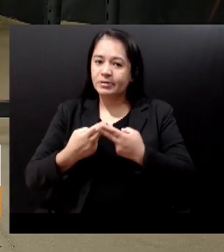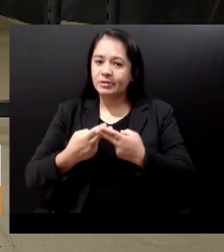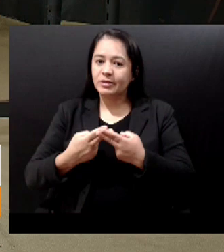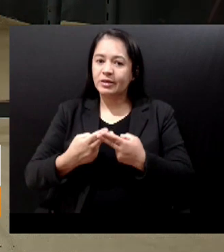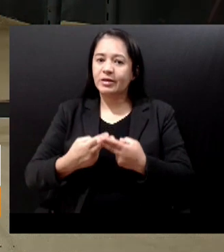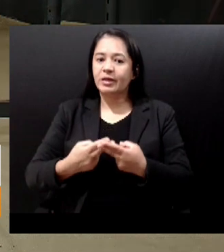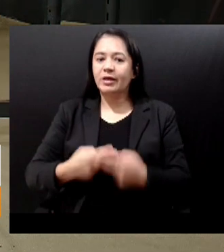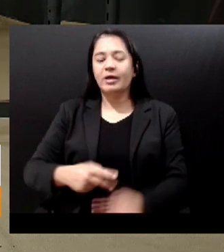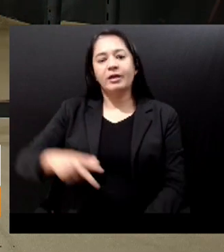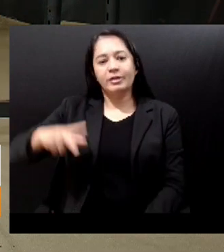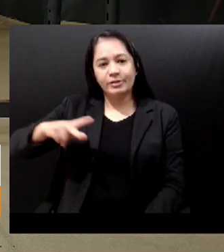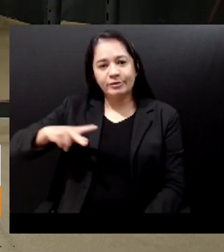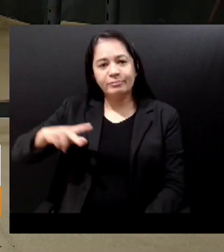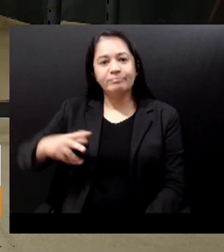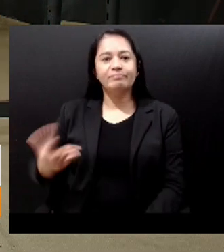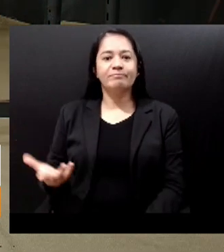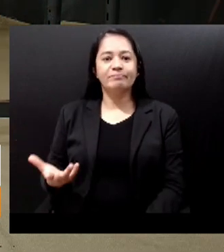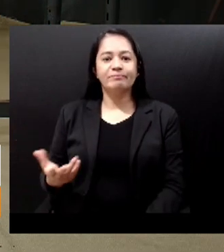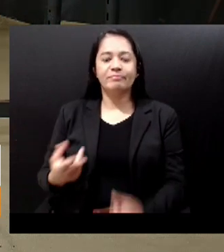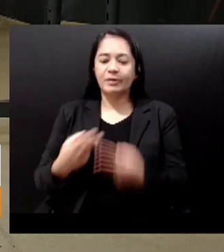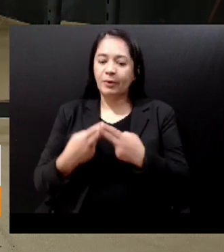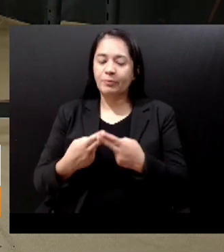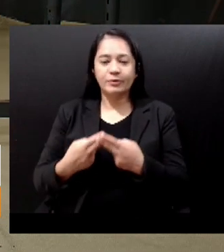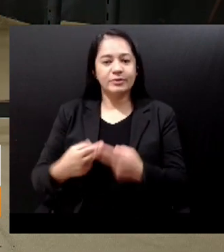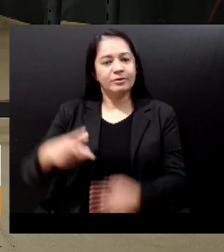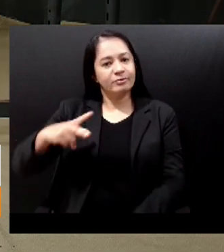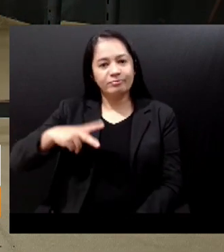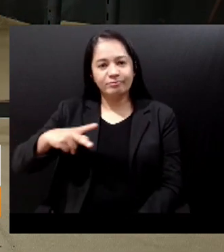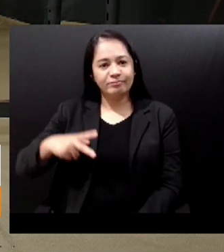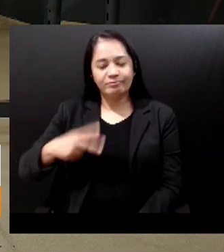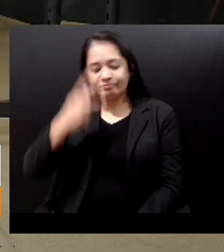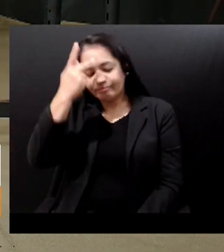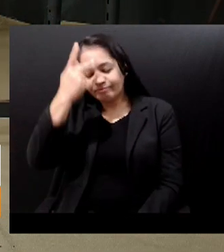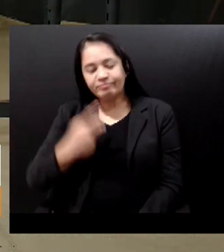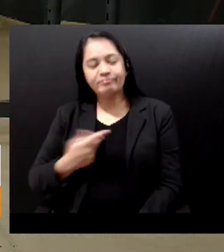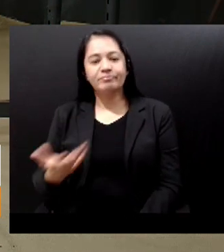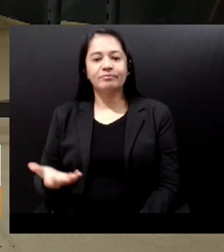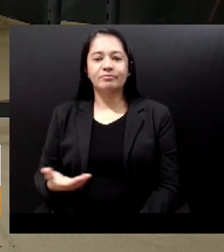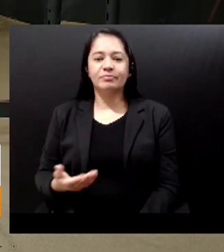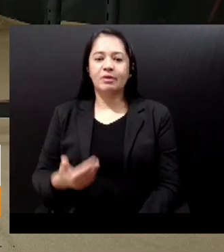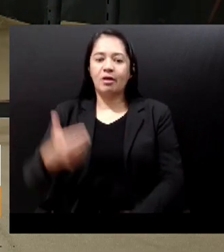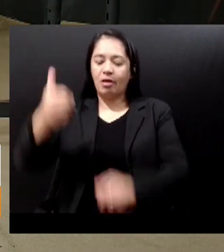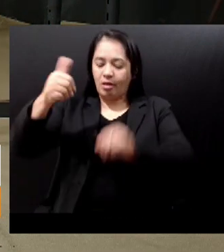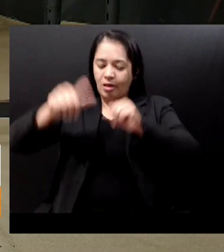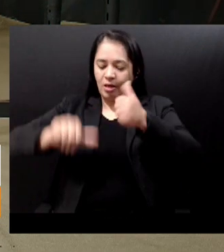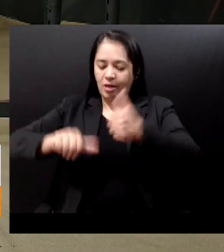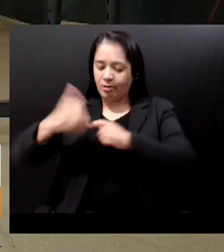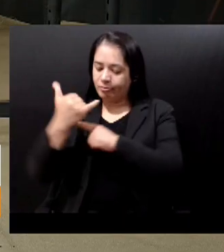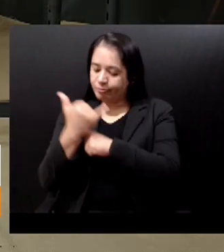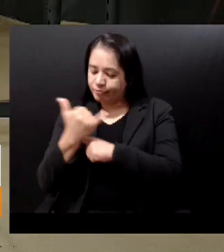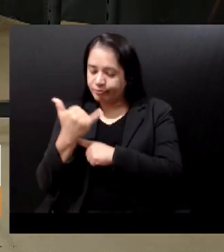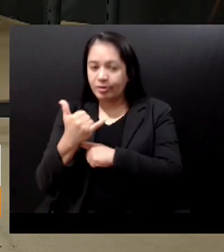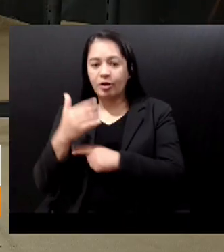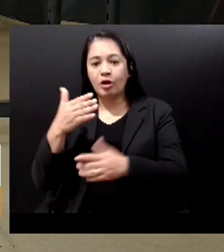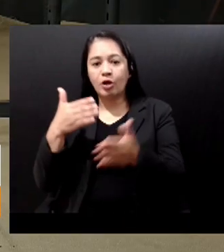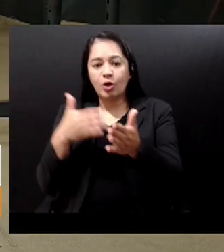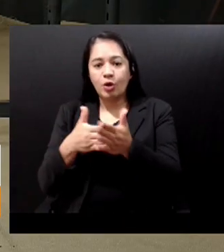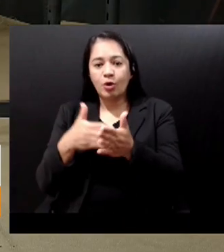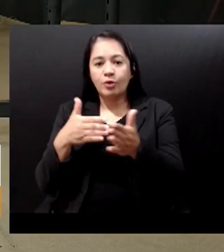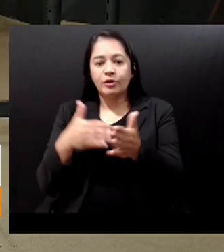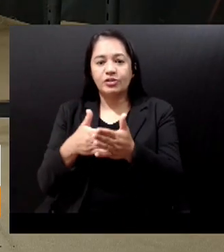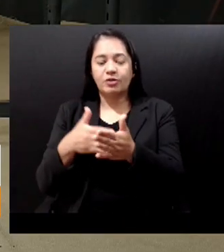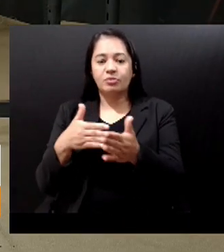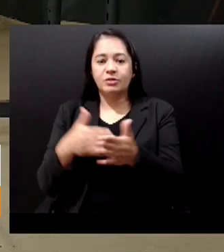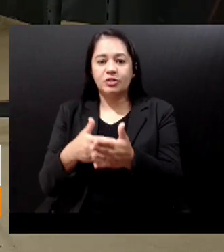né, ter paciência consigo mesmo e analisar quando você chega ao limite, né, porque a gente Sim. também não pode extrapolar o